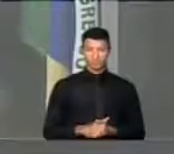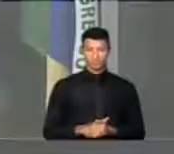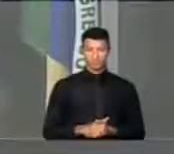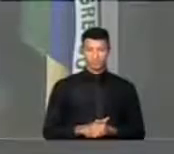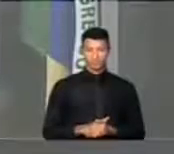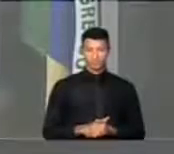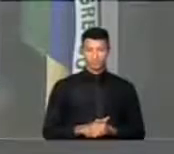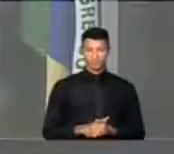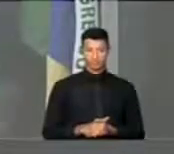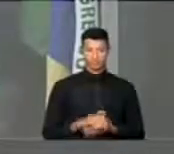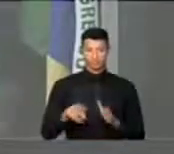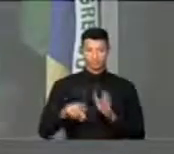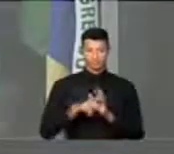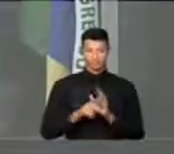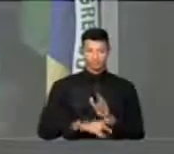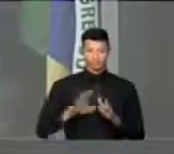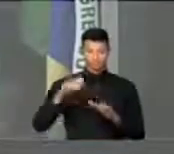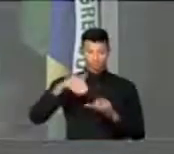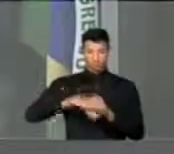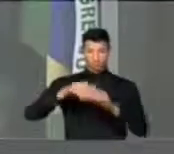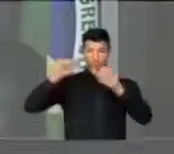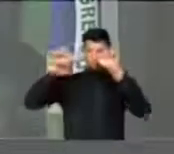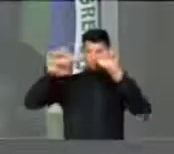soberano do placar eletrônico.